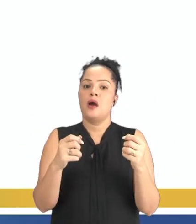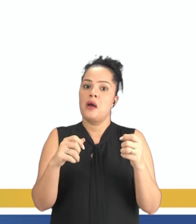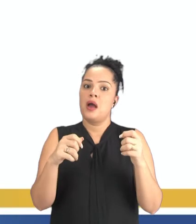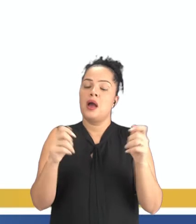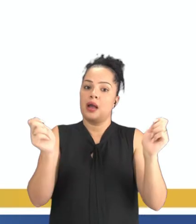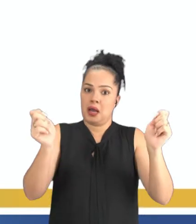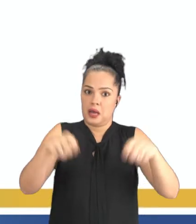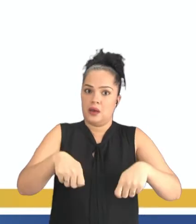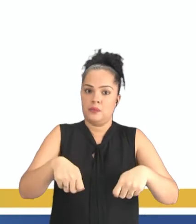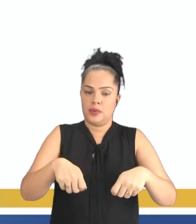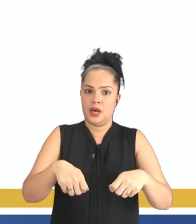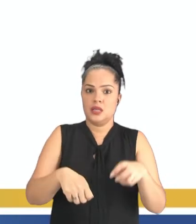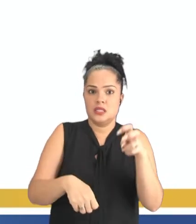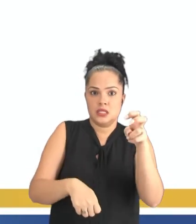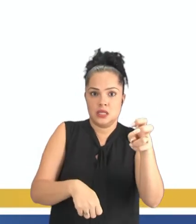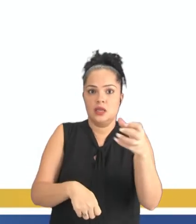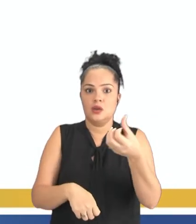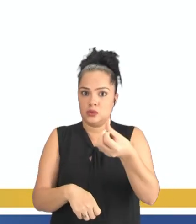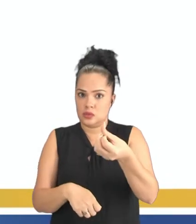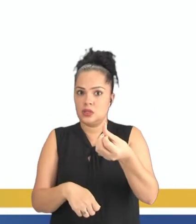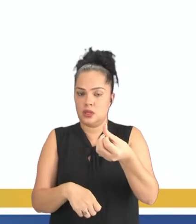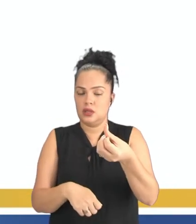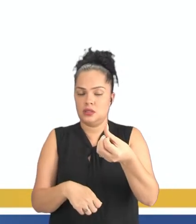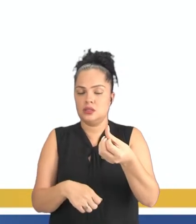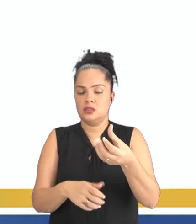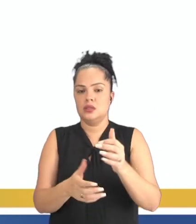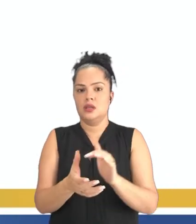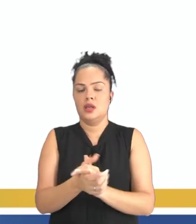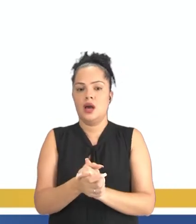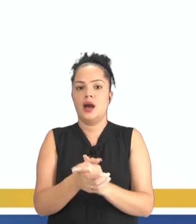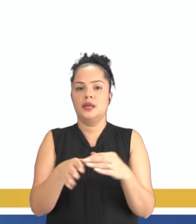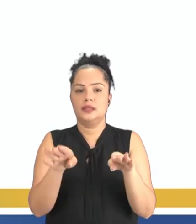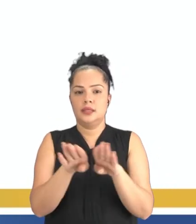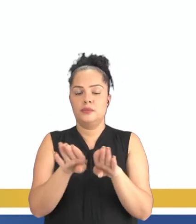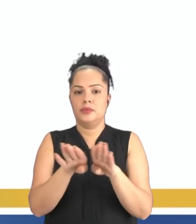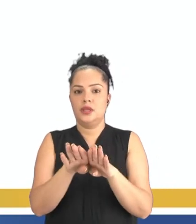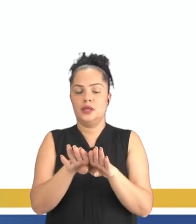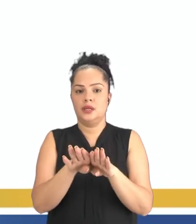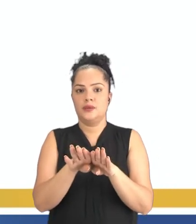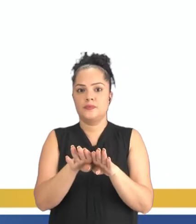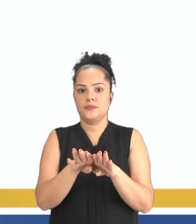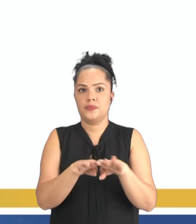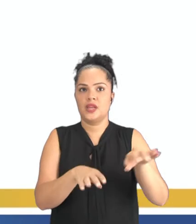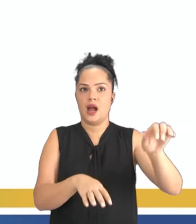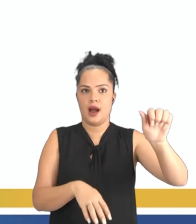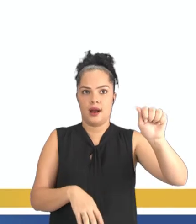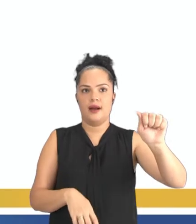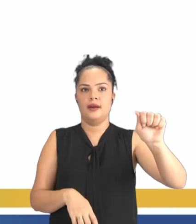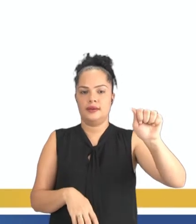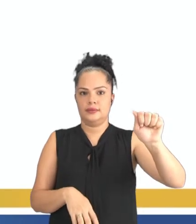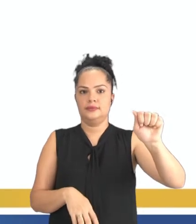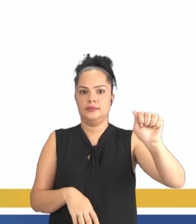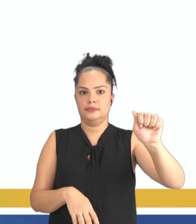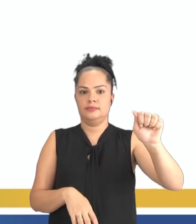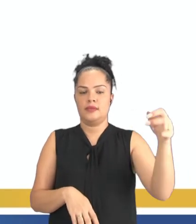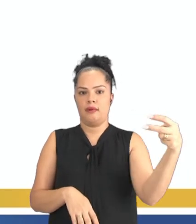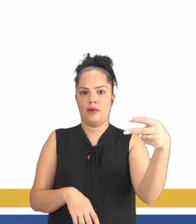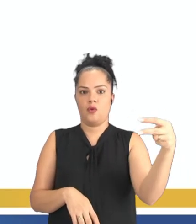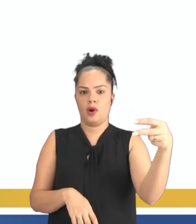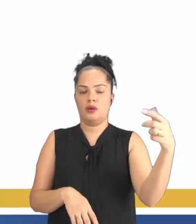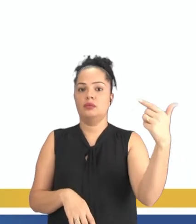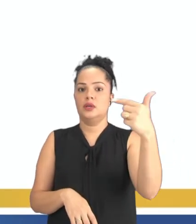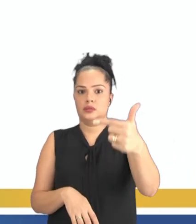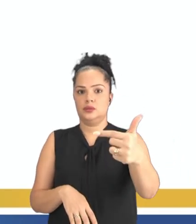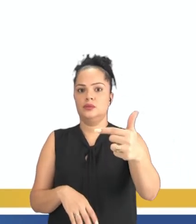ou 6, né? E a quantidade de elementos desse evento, que eu vou chamar de A, seria 2, porque eu